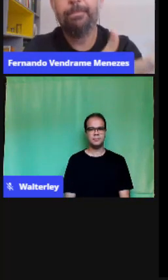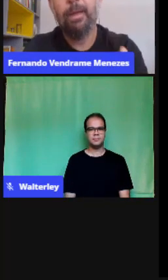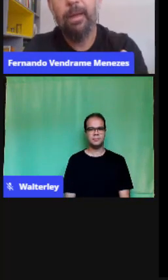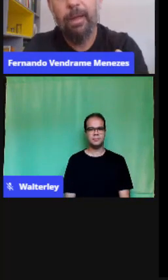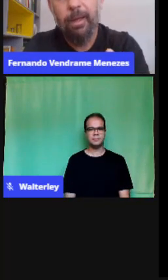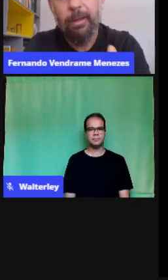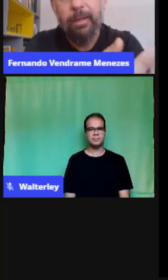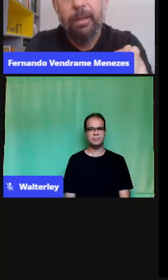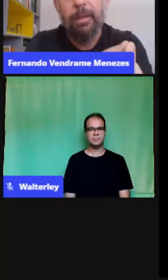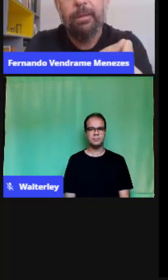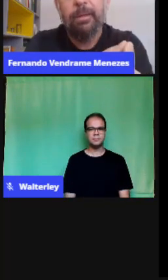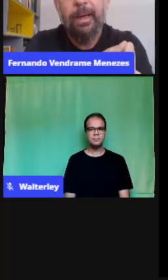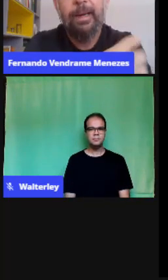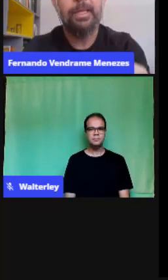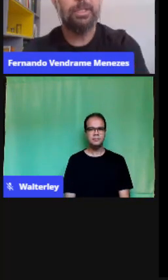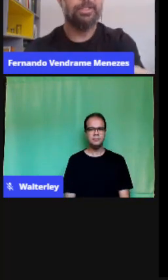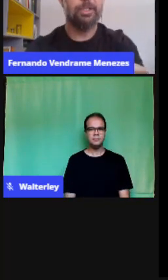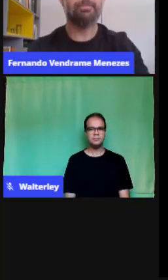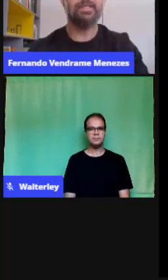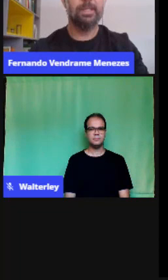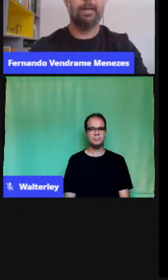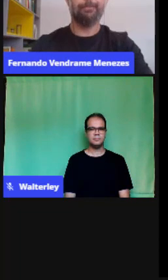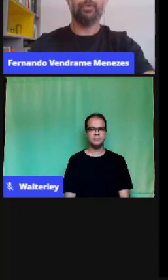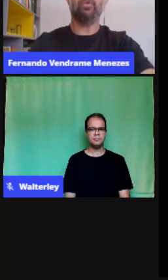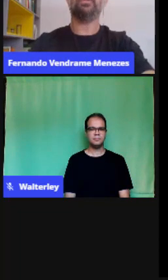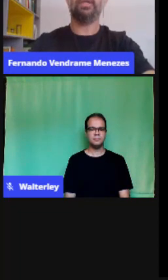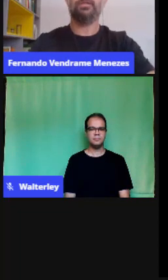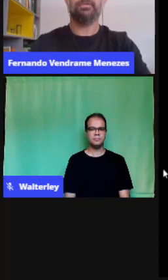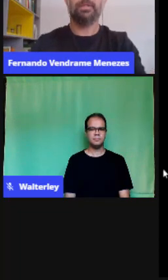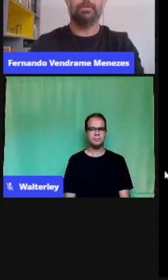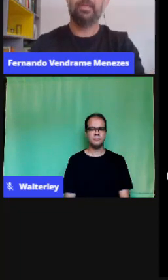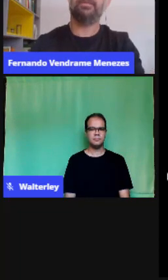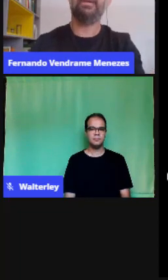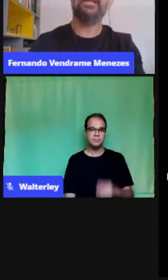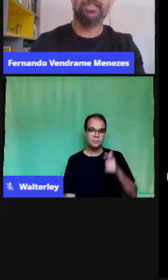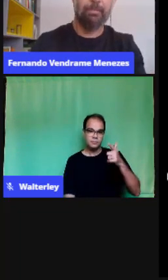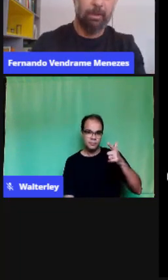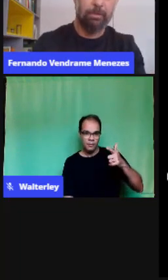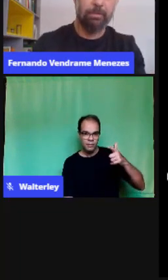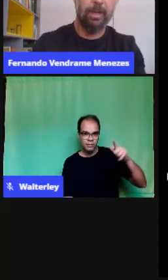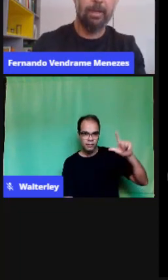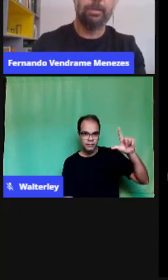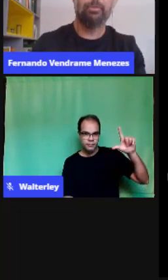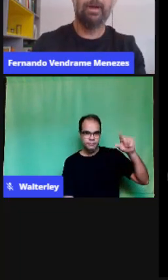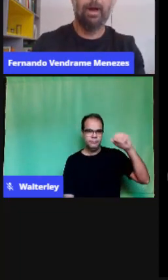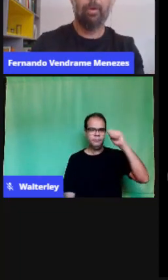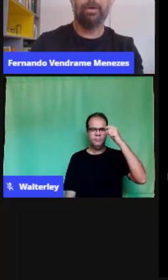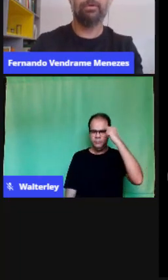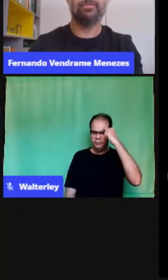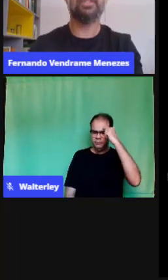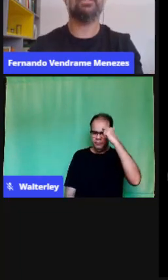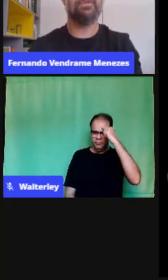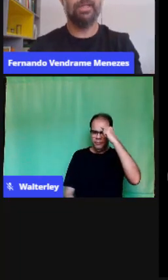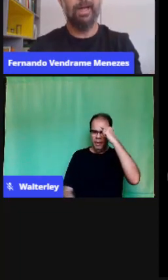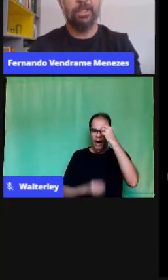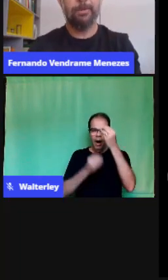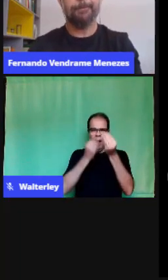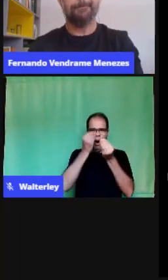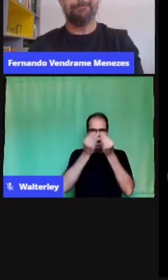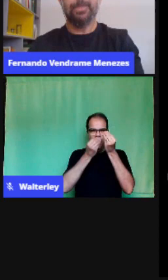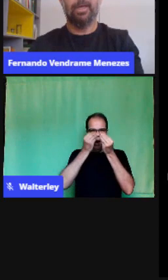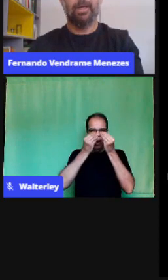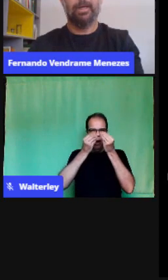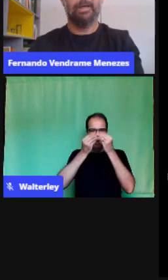Bom, além da gente pensar no contexto, então, desse planejamento de uma aula ou de uma